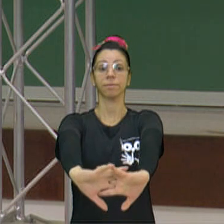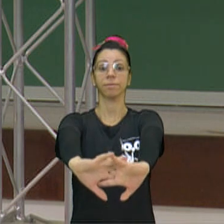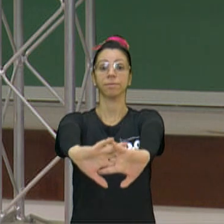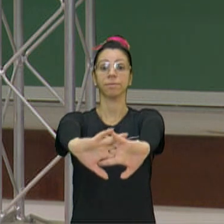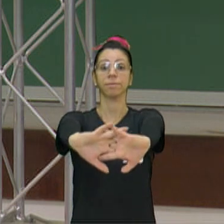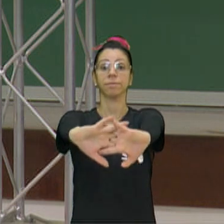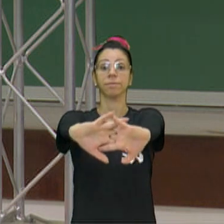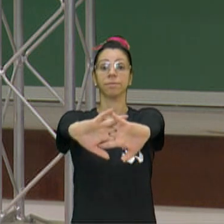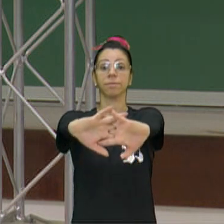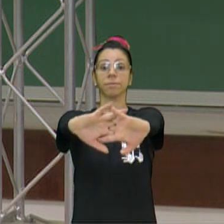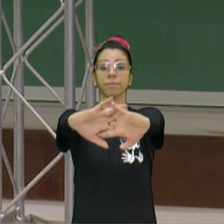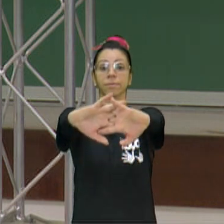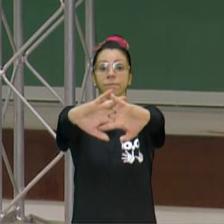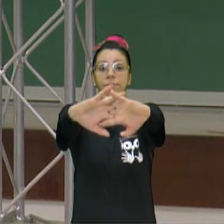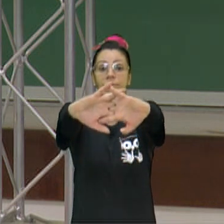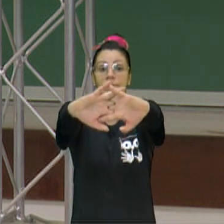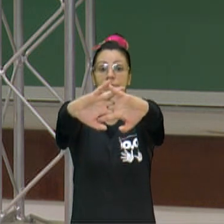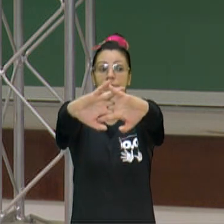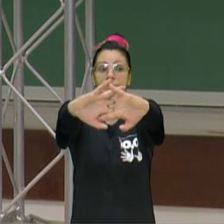Aí.